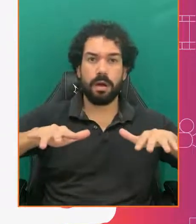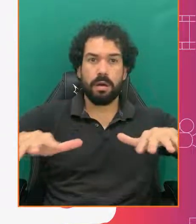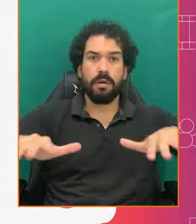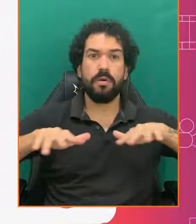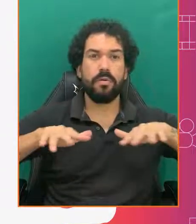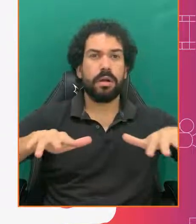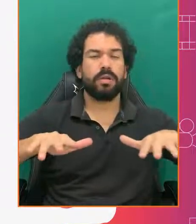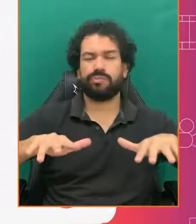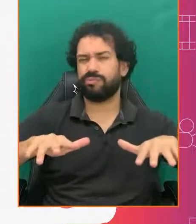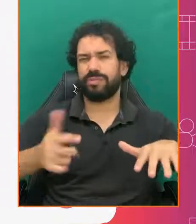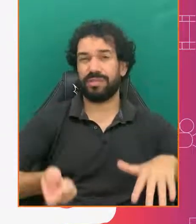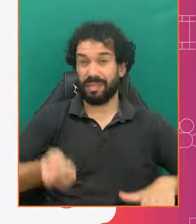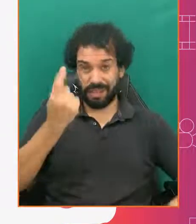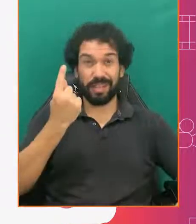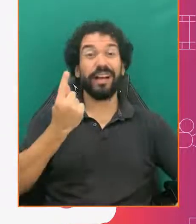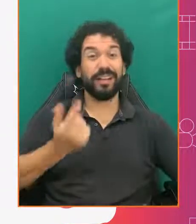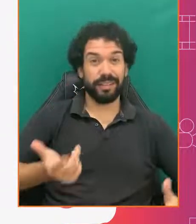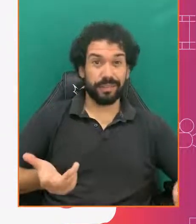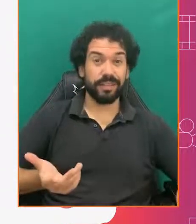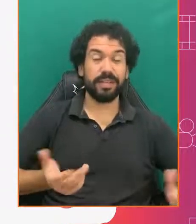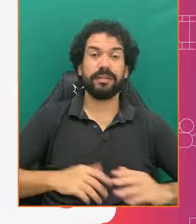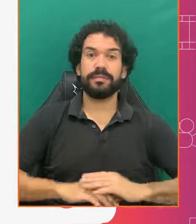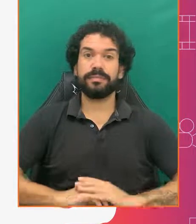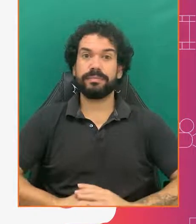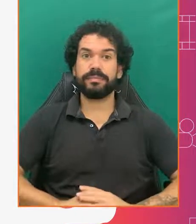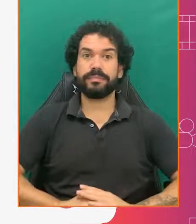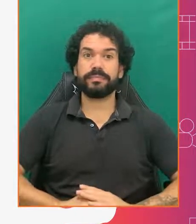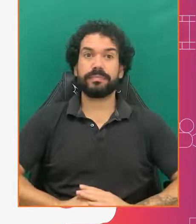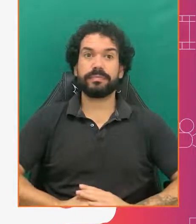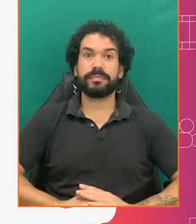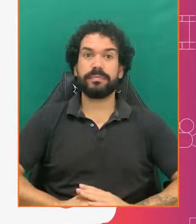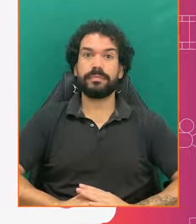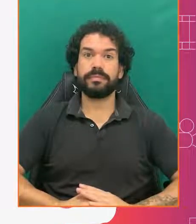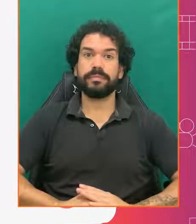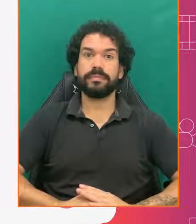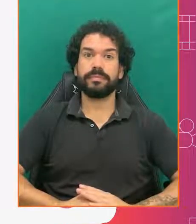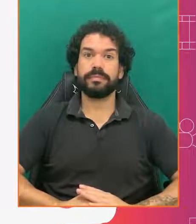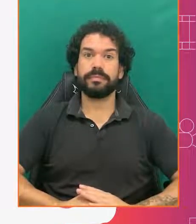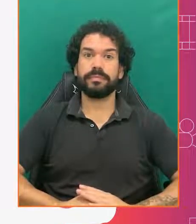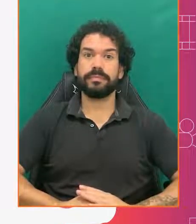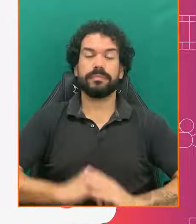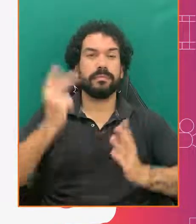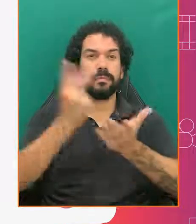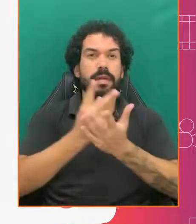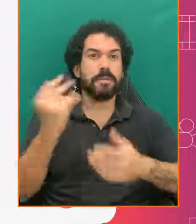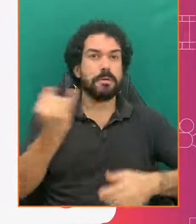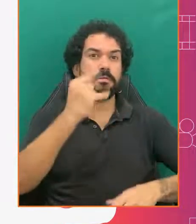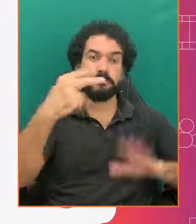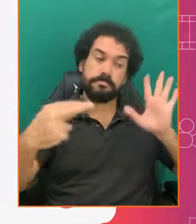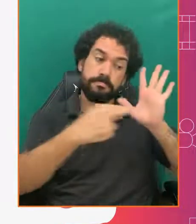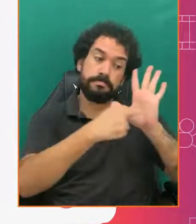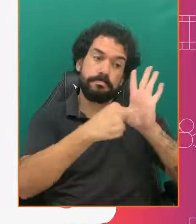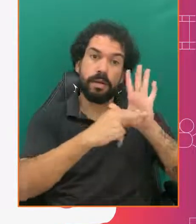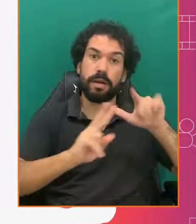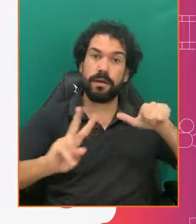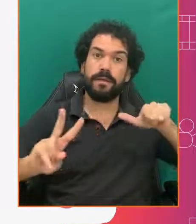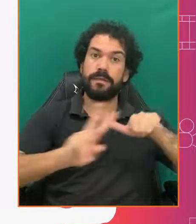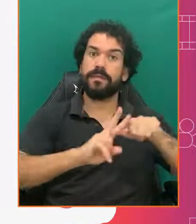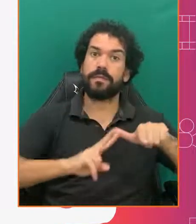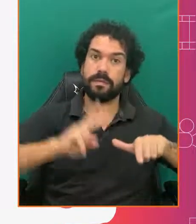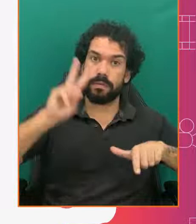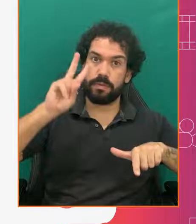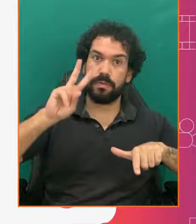e essas simetrias ficam muito estranhas. É preciso sempre estar atento